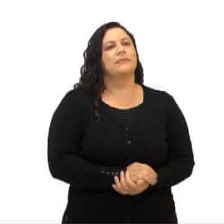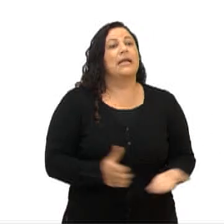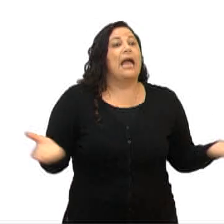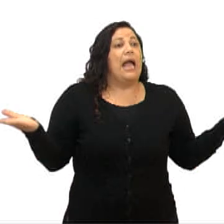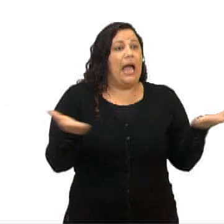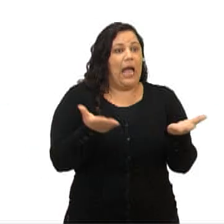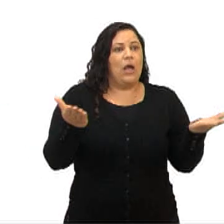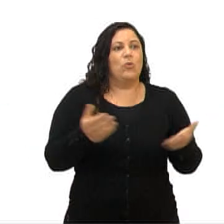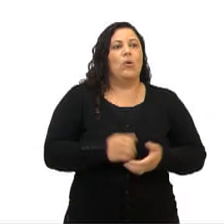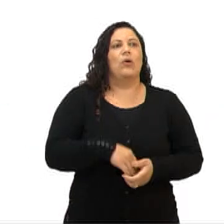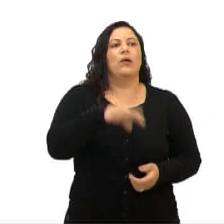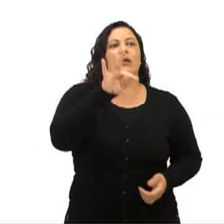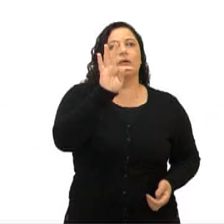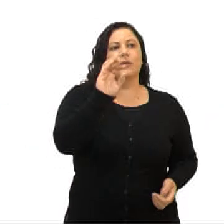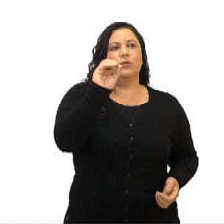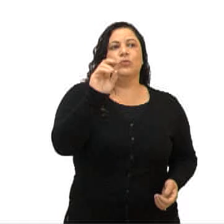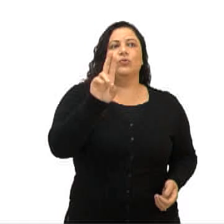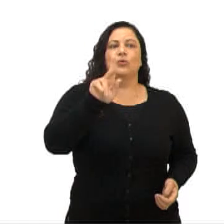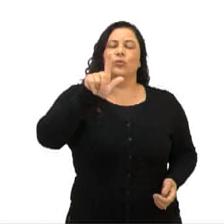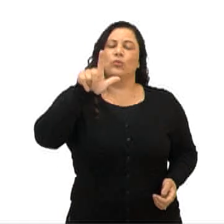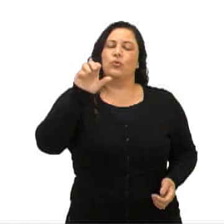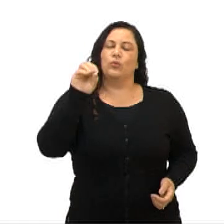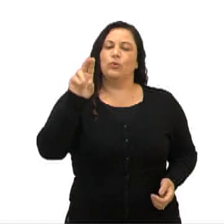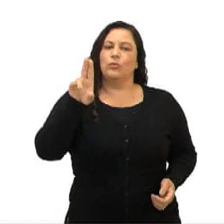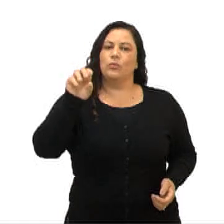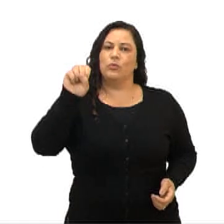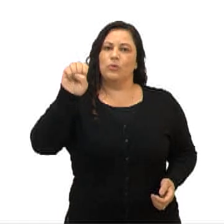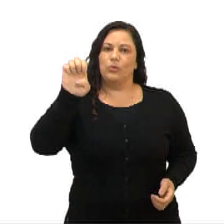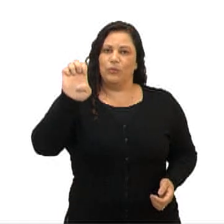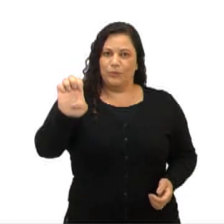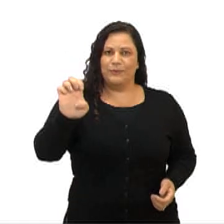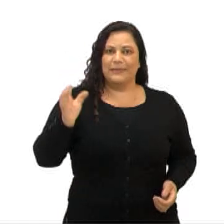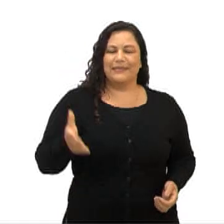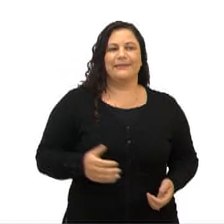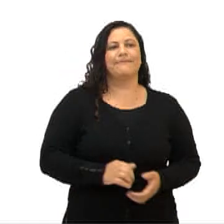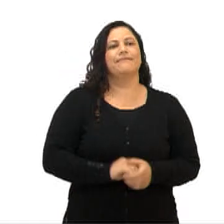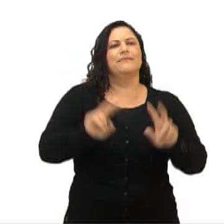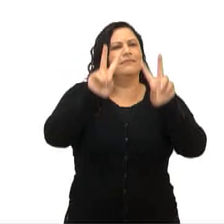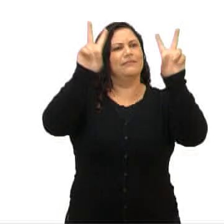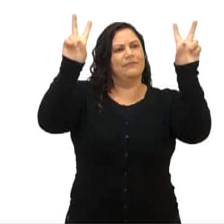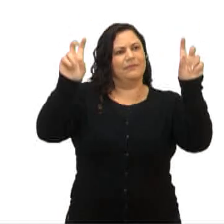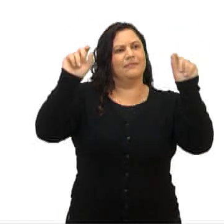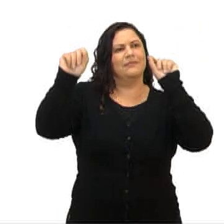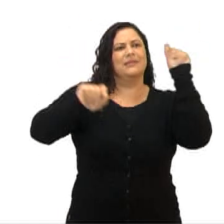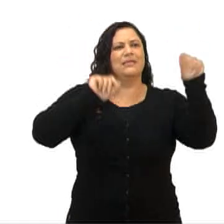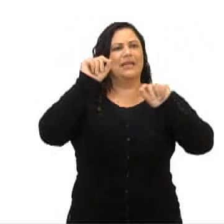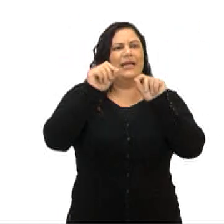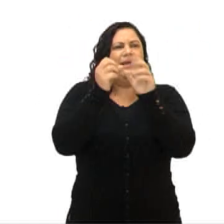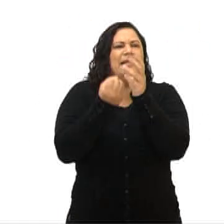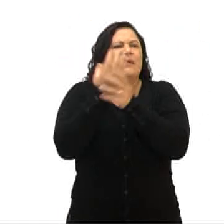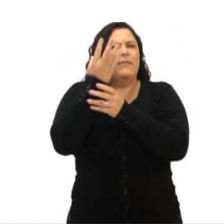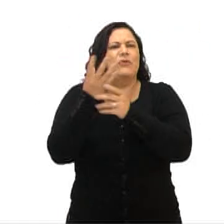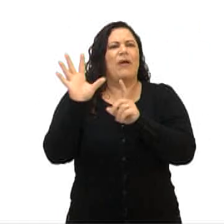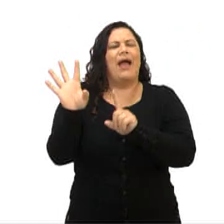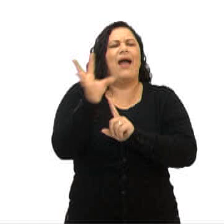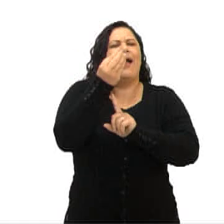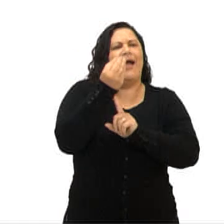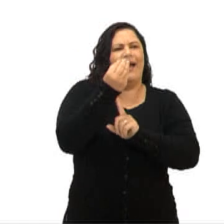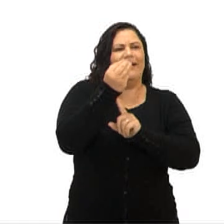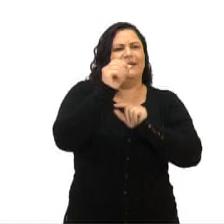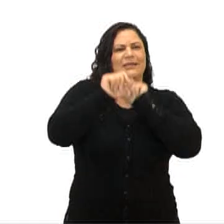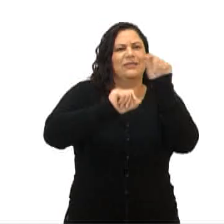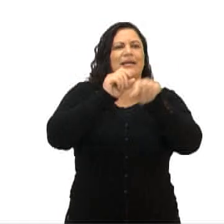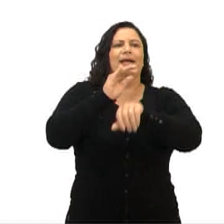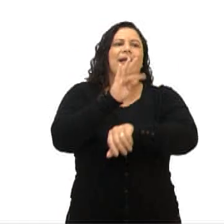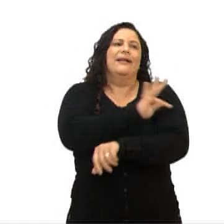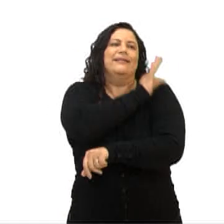do Toulouse-Lautrec, né, que incrementou a arte da gravação como técnica dos crachis, né, da cuspidela. Para obter o